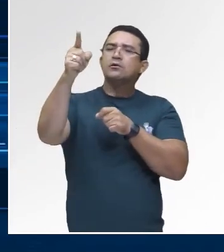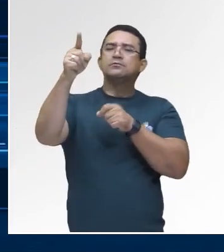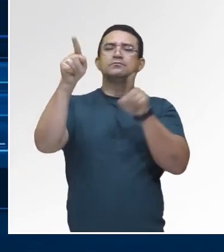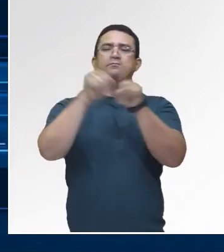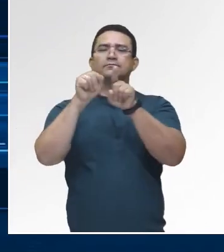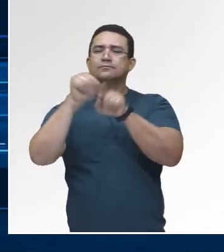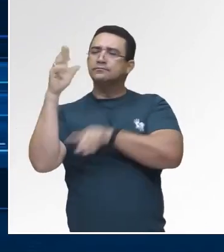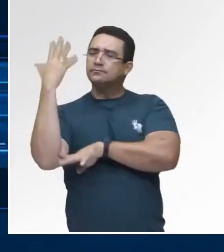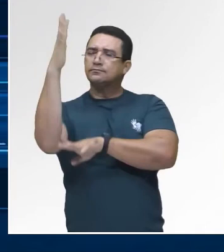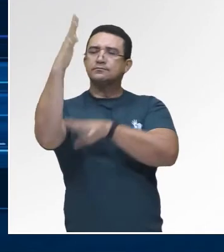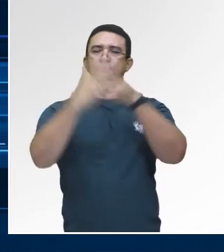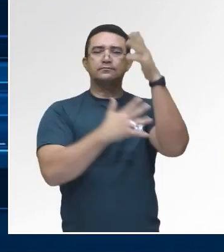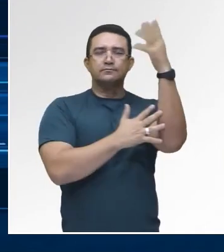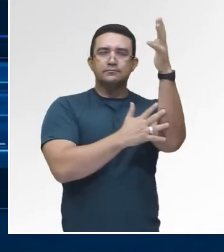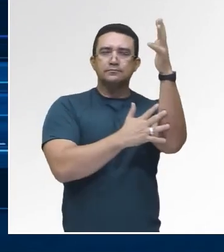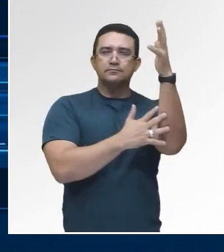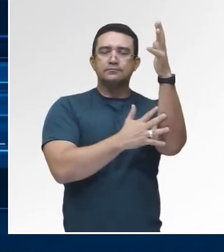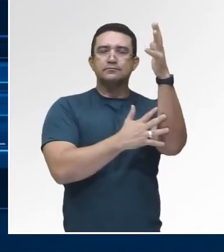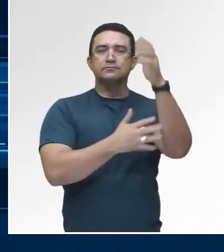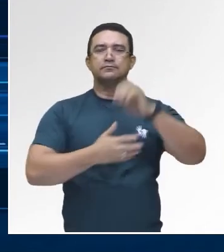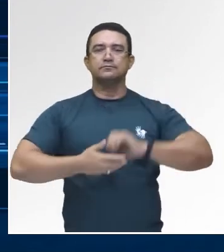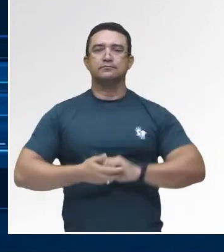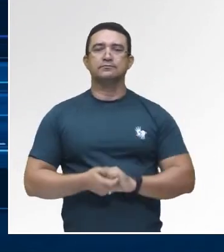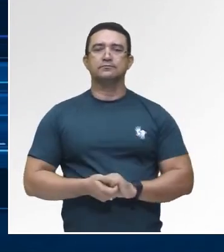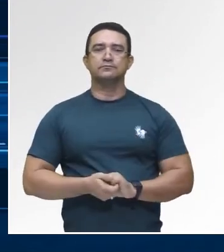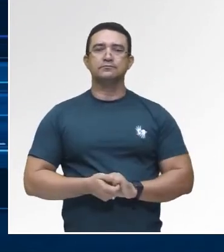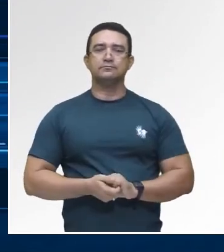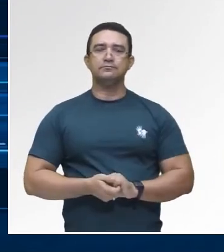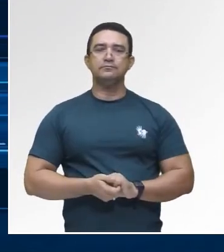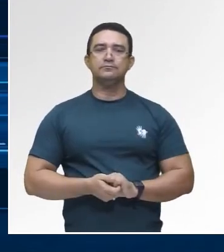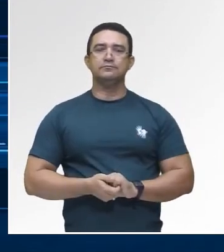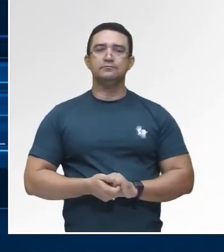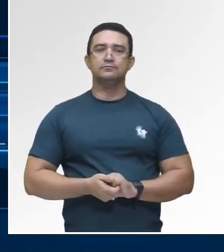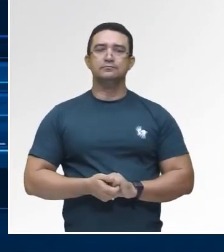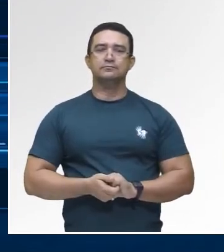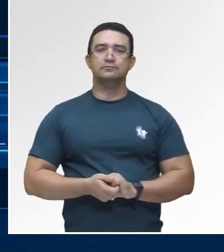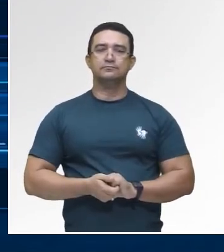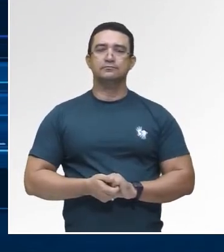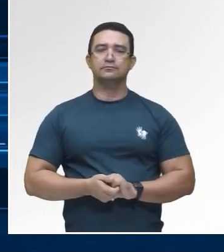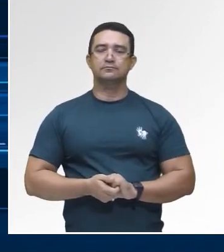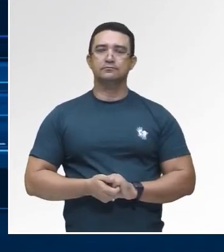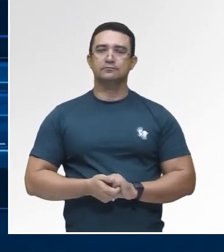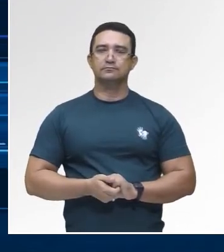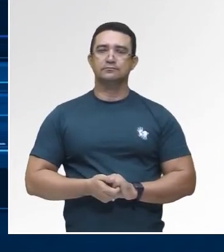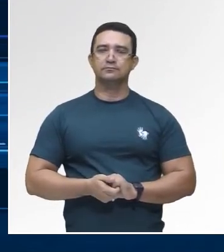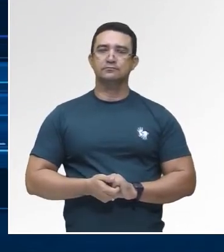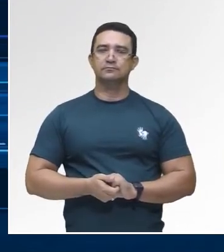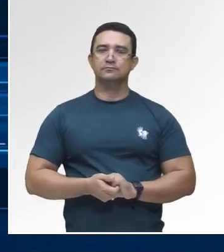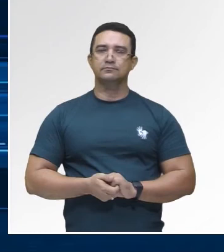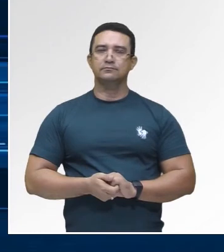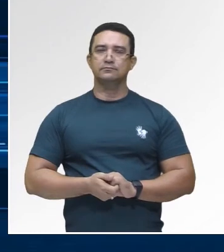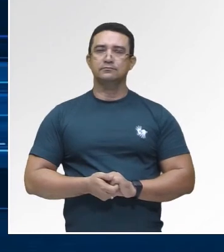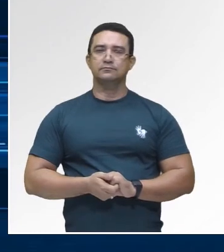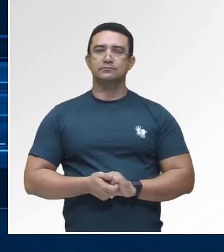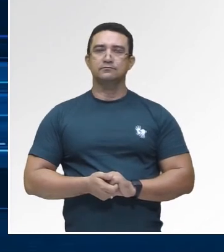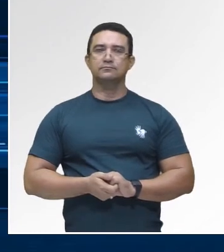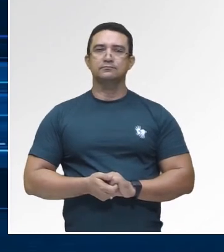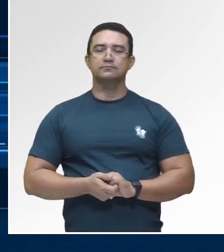para os males do coração. Olha só, os caras eram românticos mesmo. Muito bem. Então,